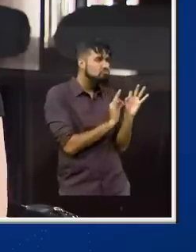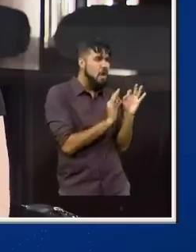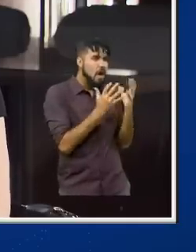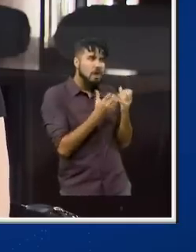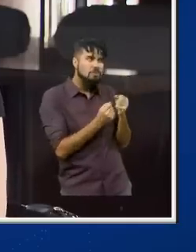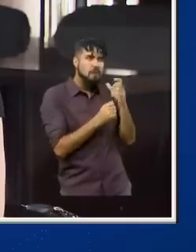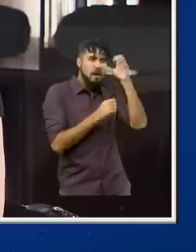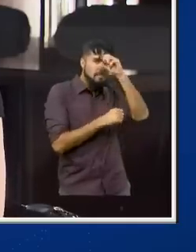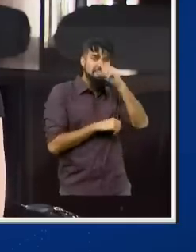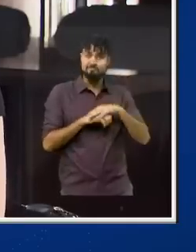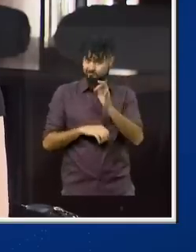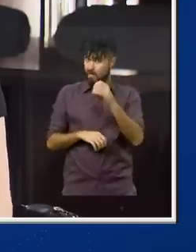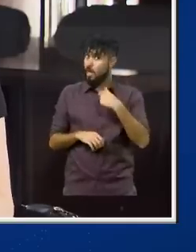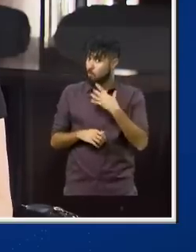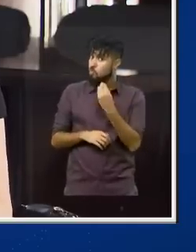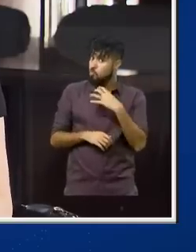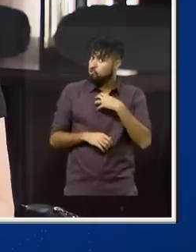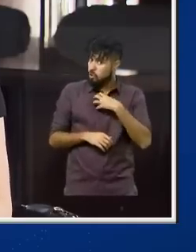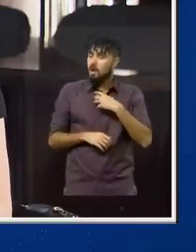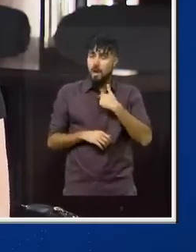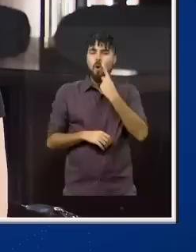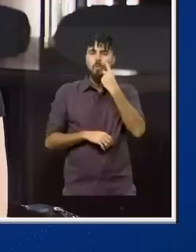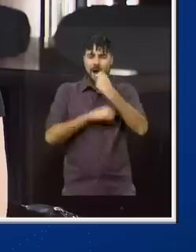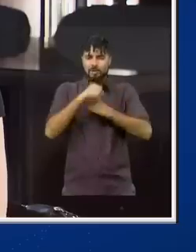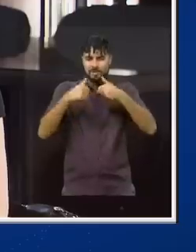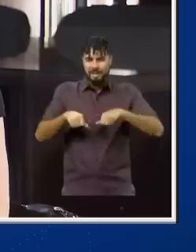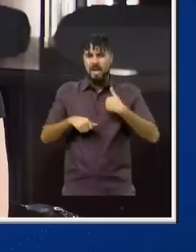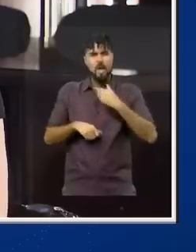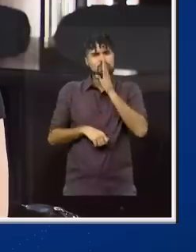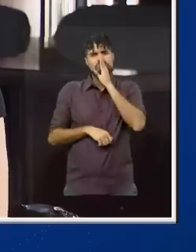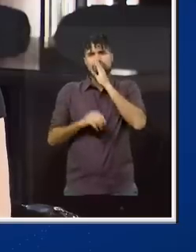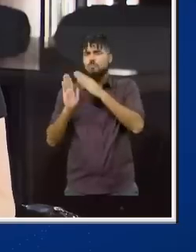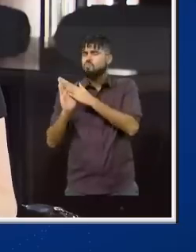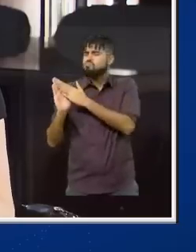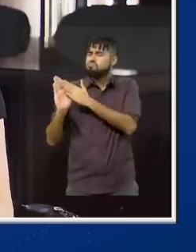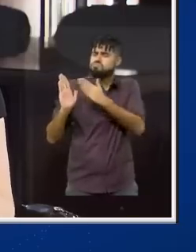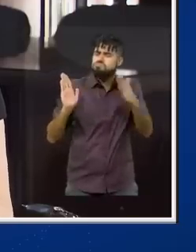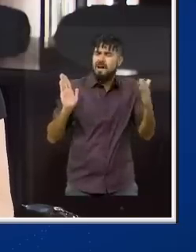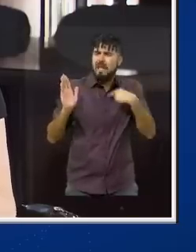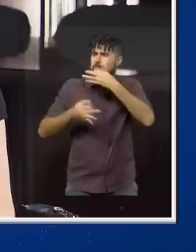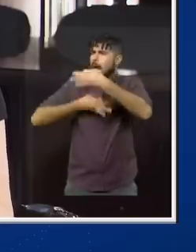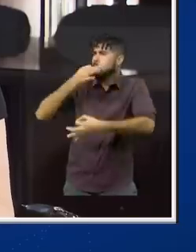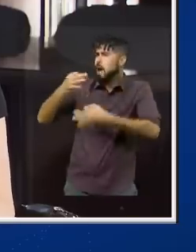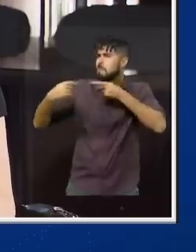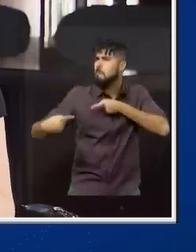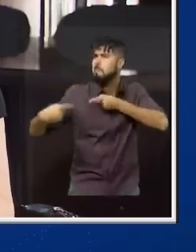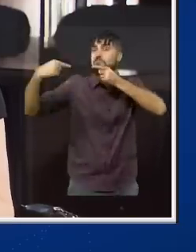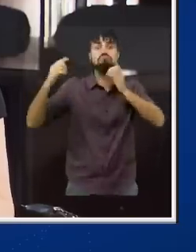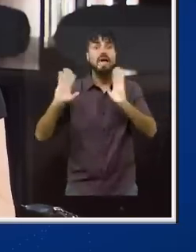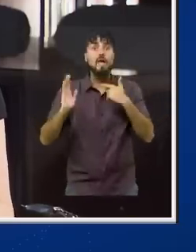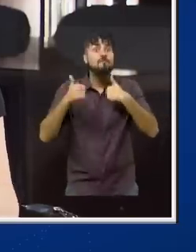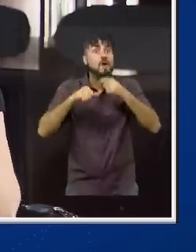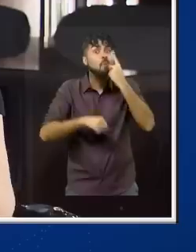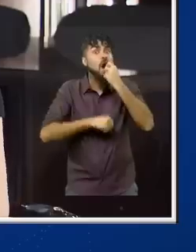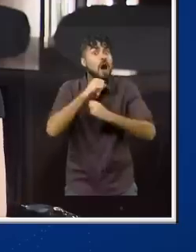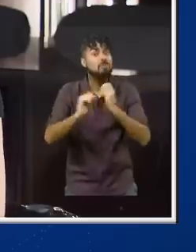ela é filha que vai me de vista famoso é um hamster que foi presidente do senado e tal então quando você admite que seu partido